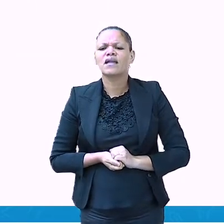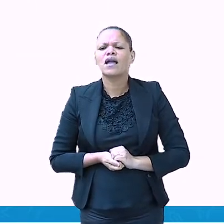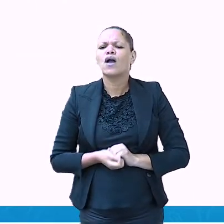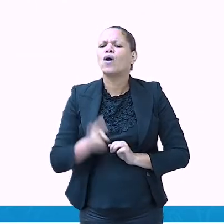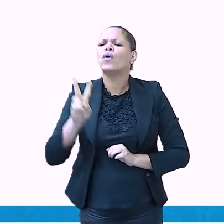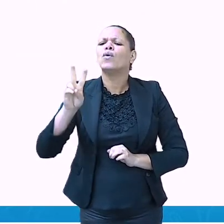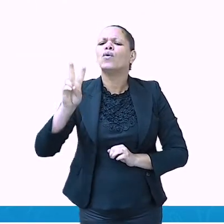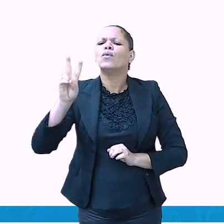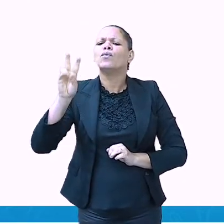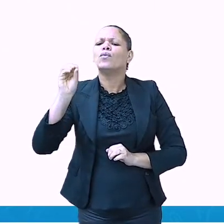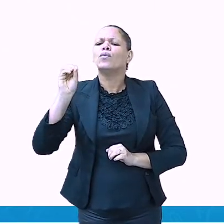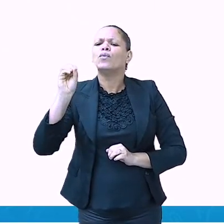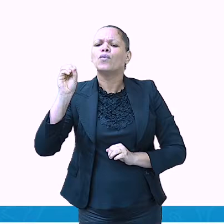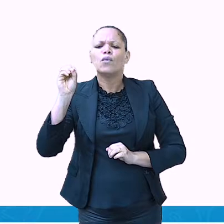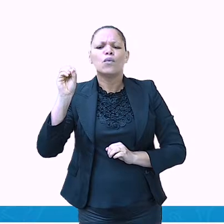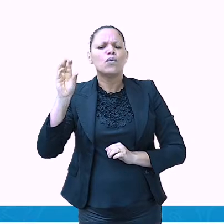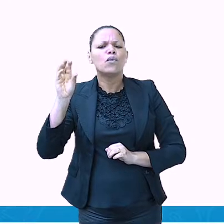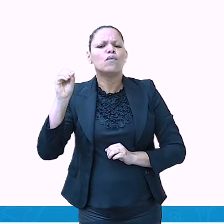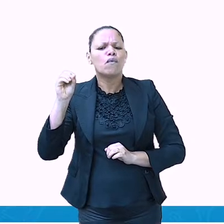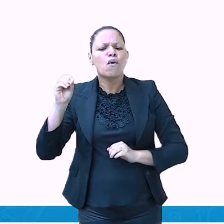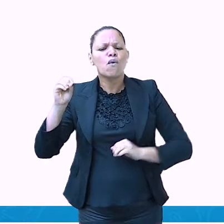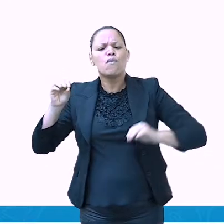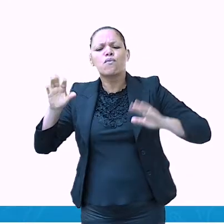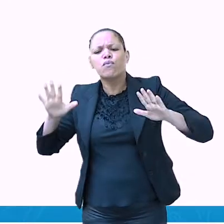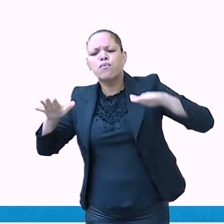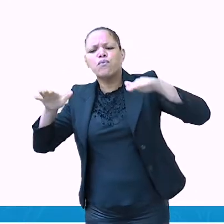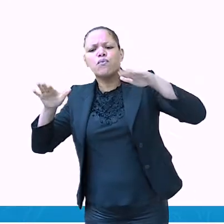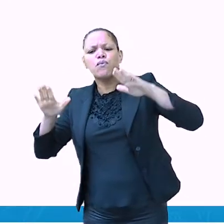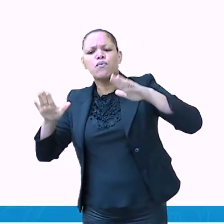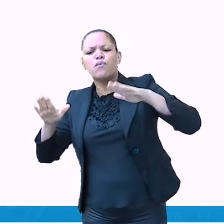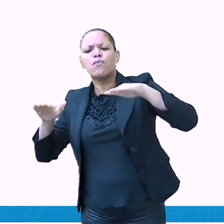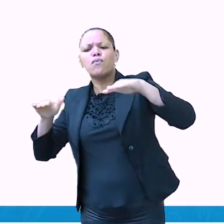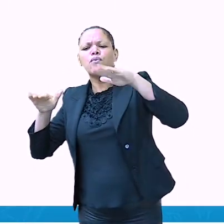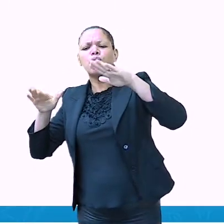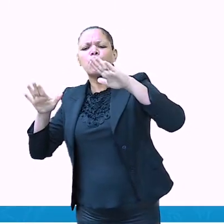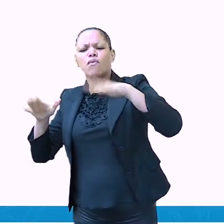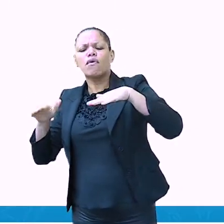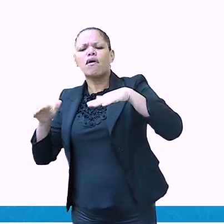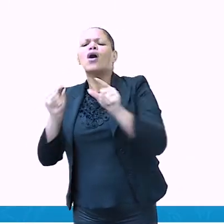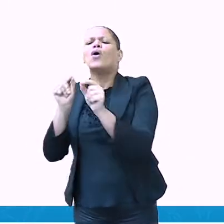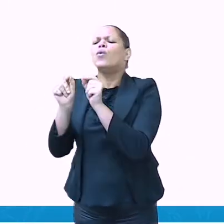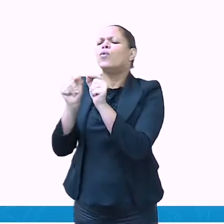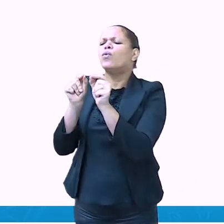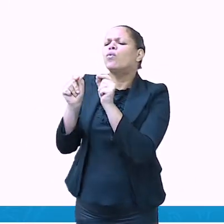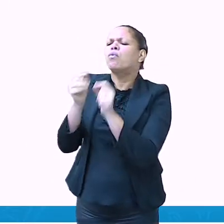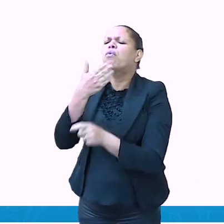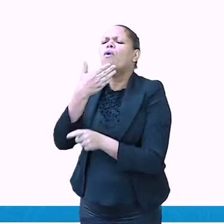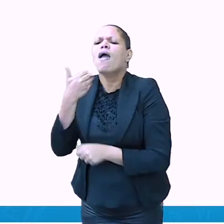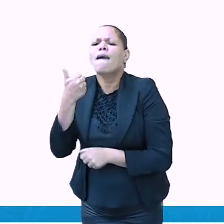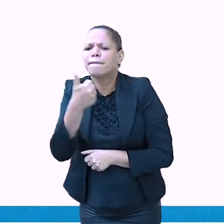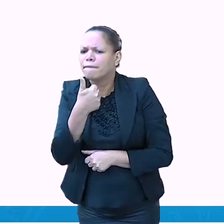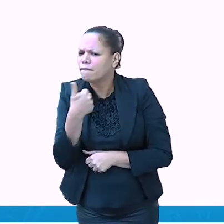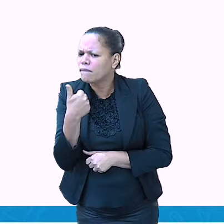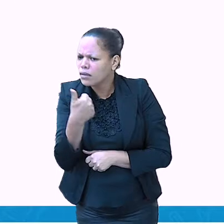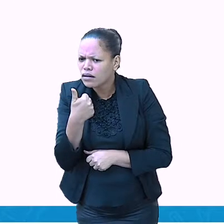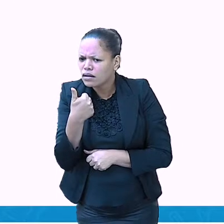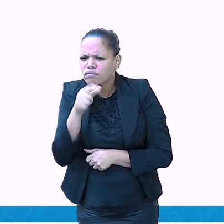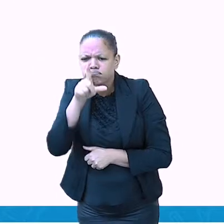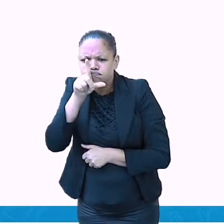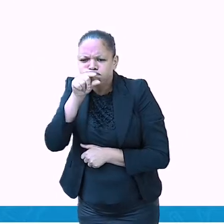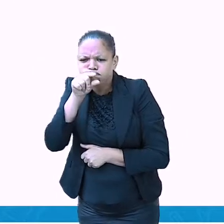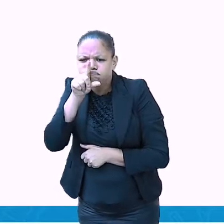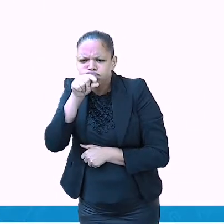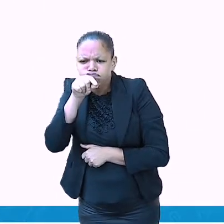E na questão do voo, o que facilita no voo para essas aves? Então, elas possuem